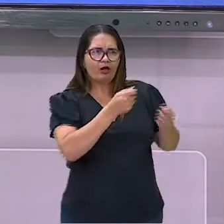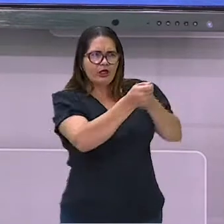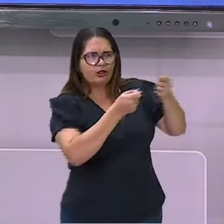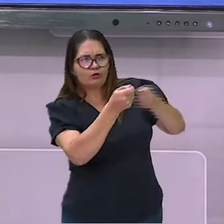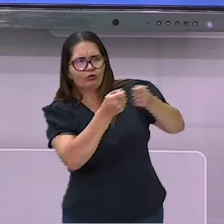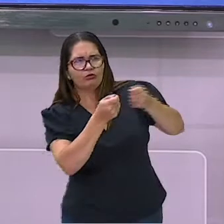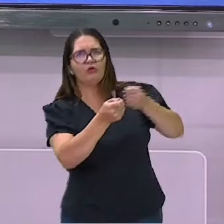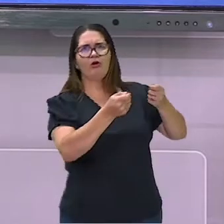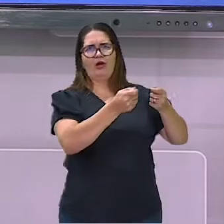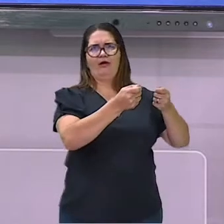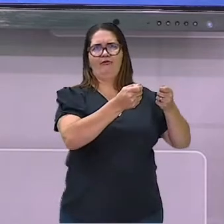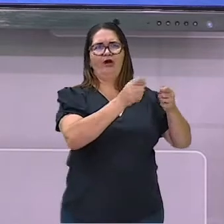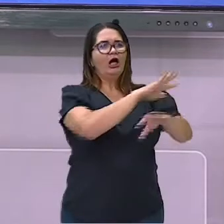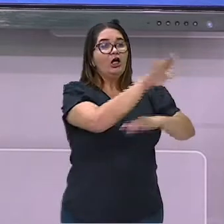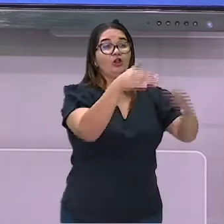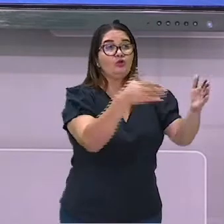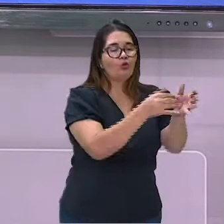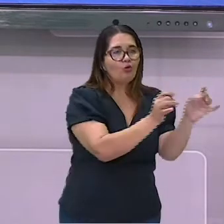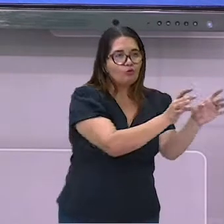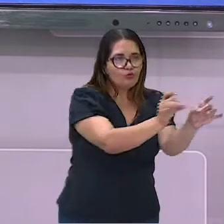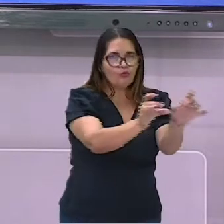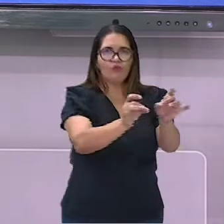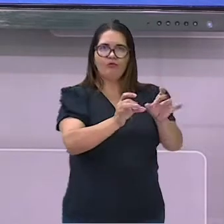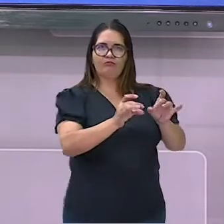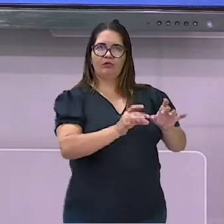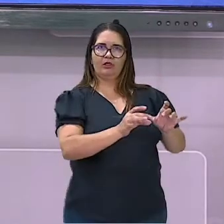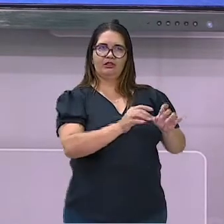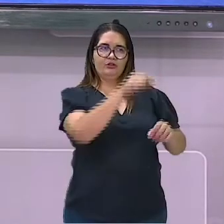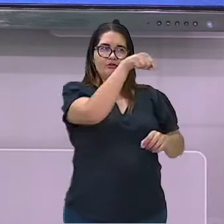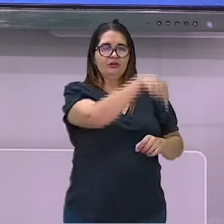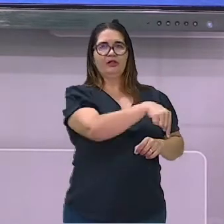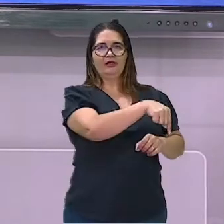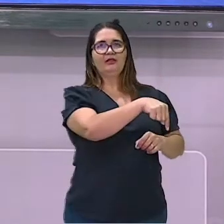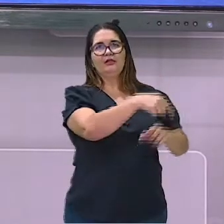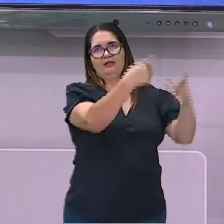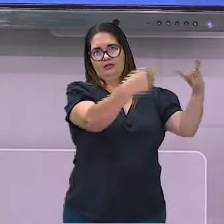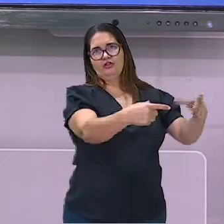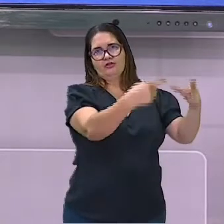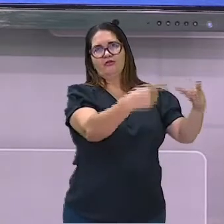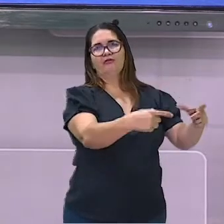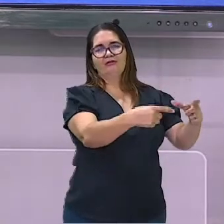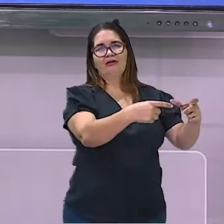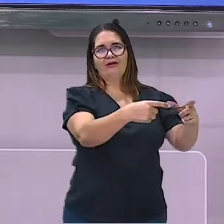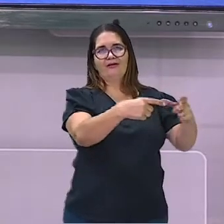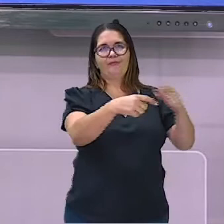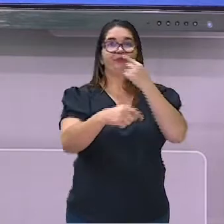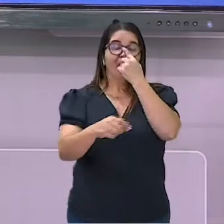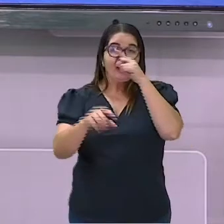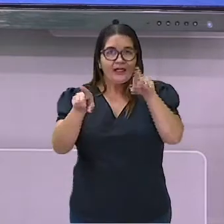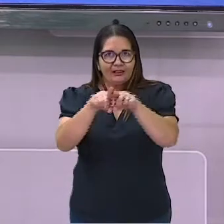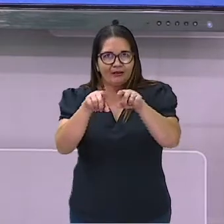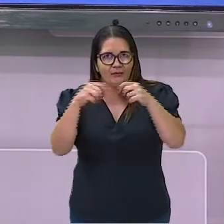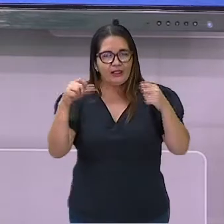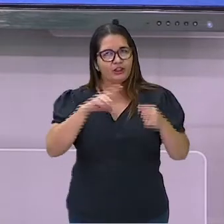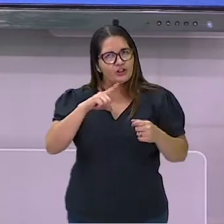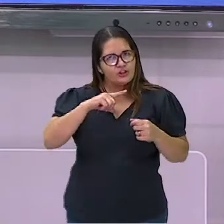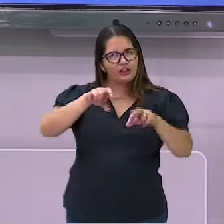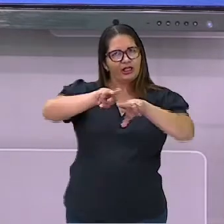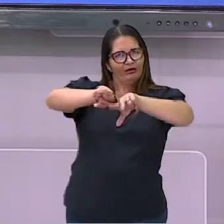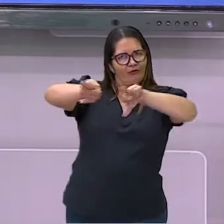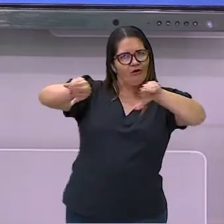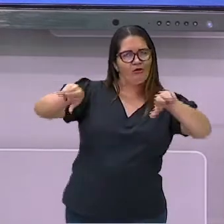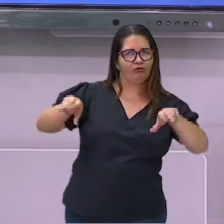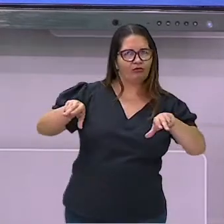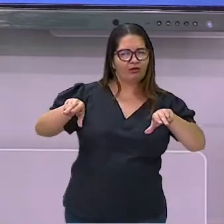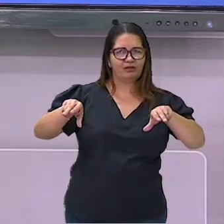pelo interesse metropolitano, acabou impedindo a ascensão de outras atividades para